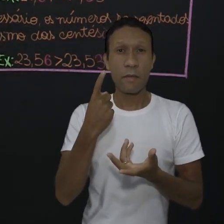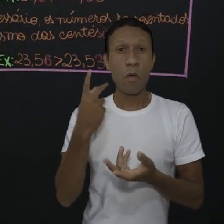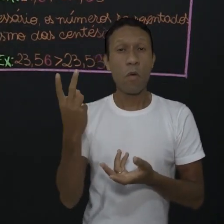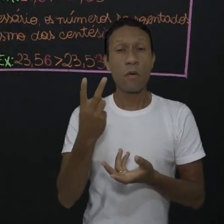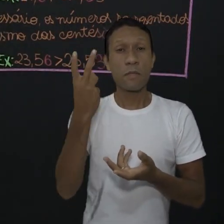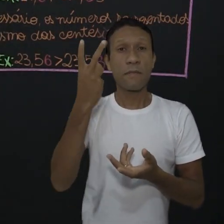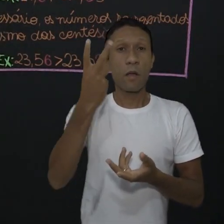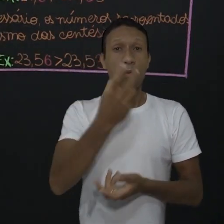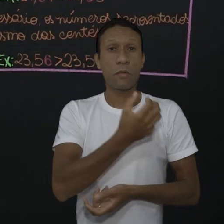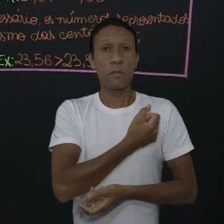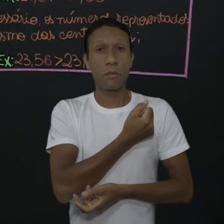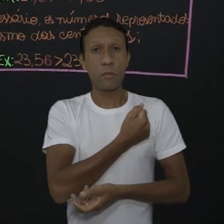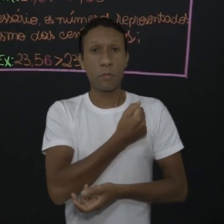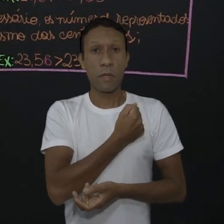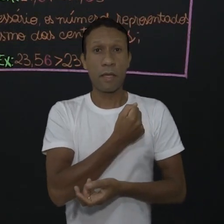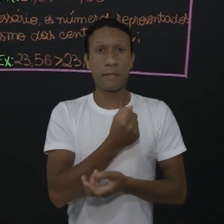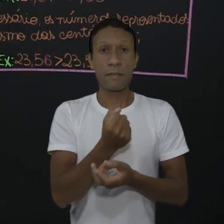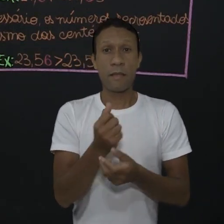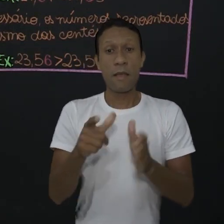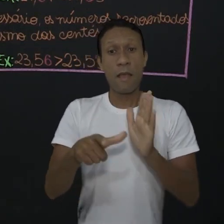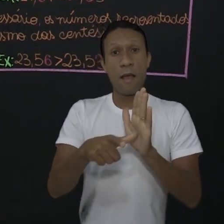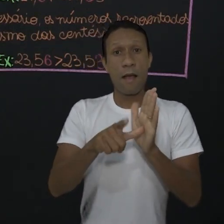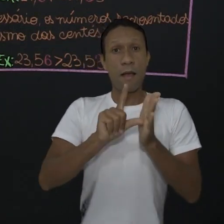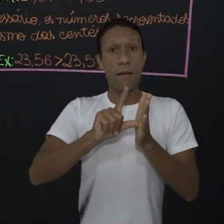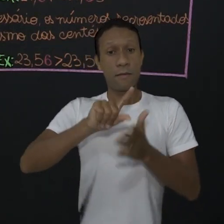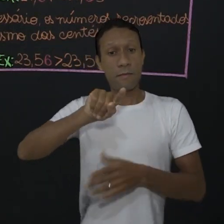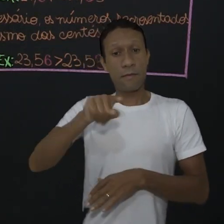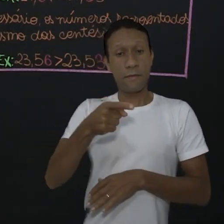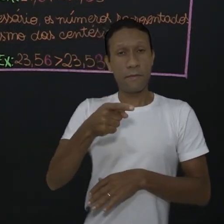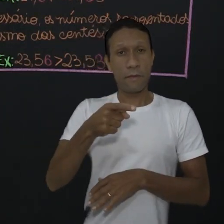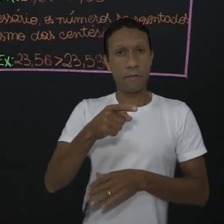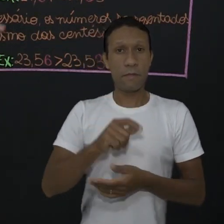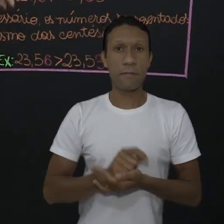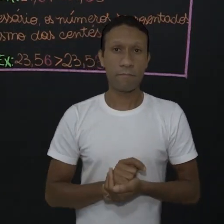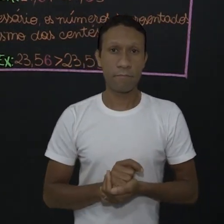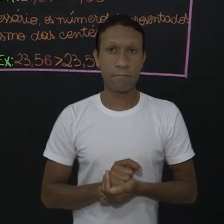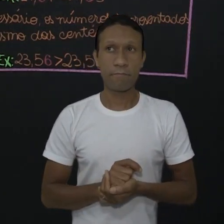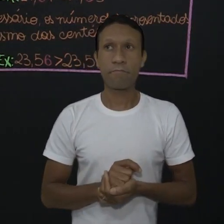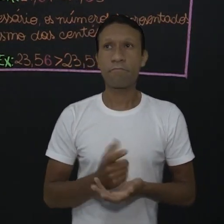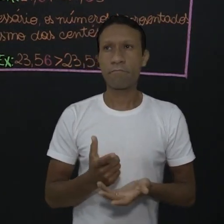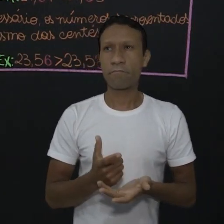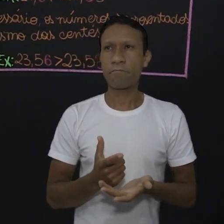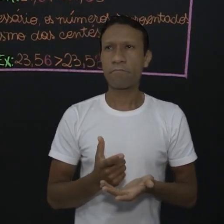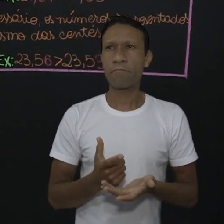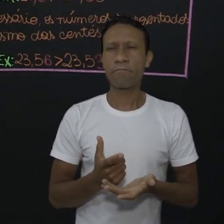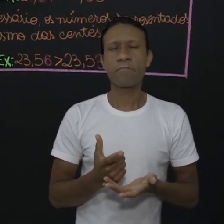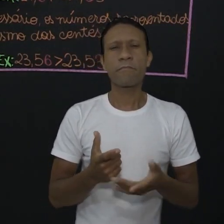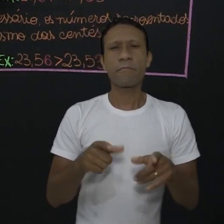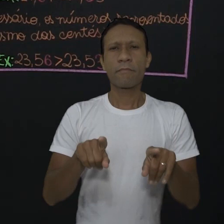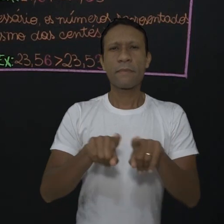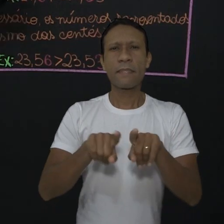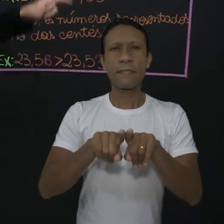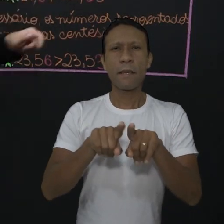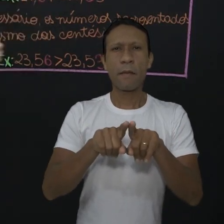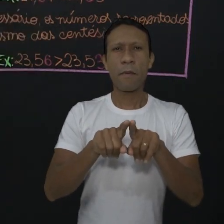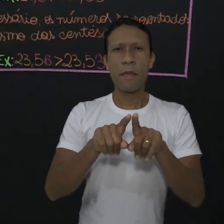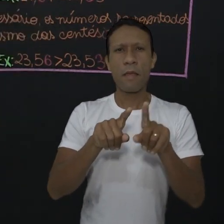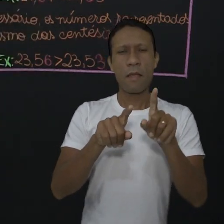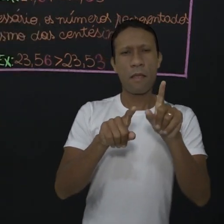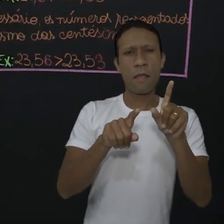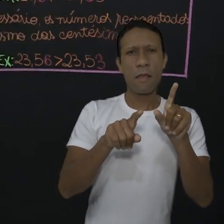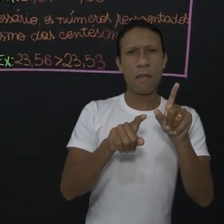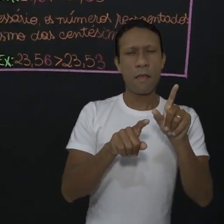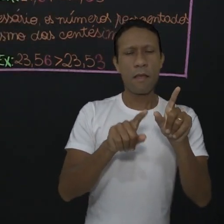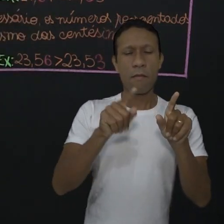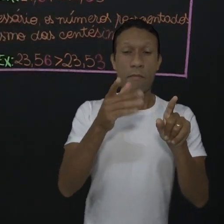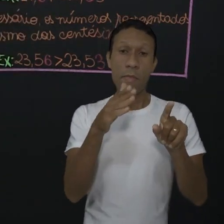verificar os valores numéricos que vêm antes da vírgula, ou então as que estão localizadas à esquerda